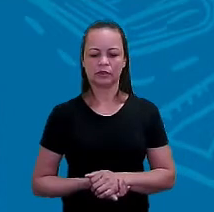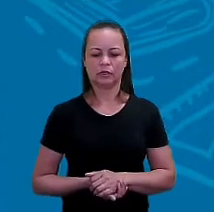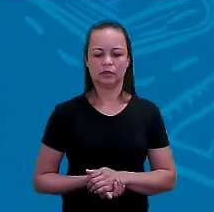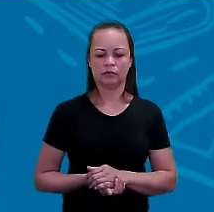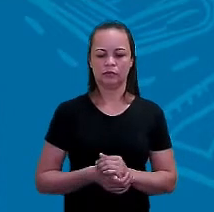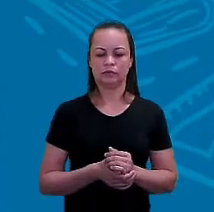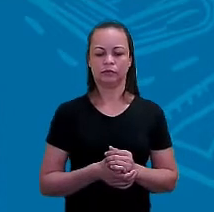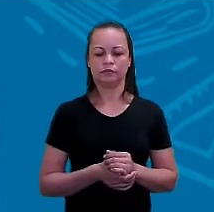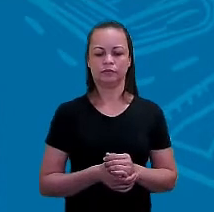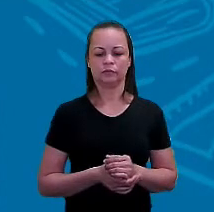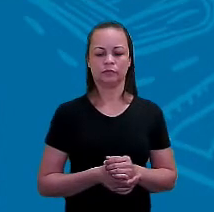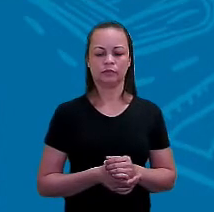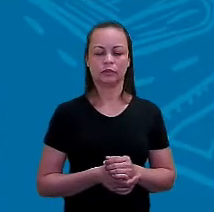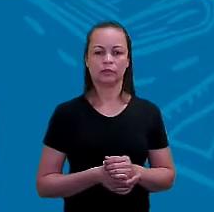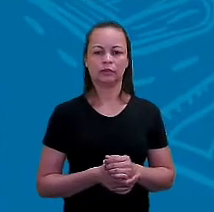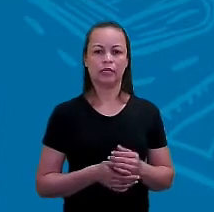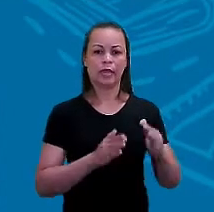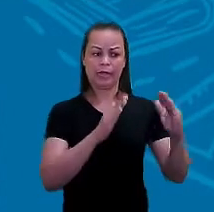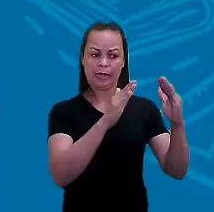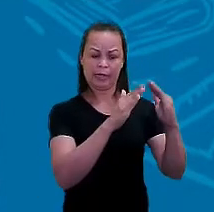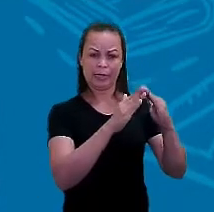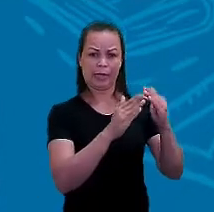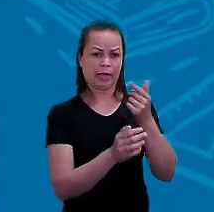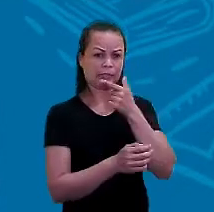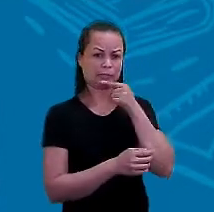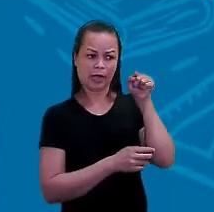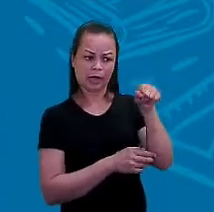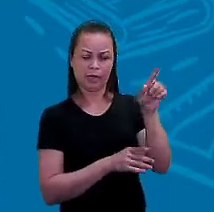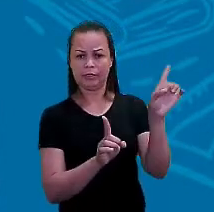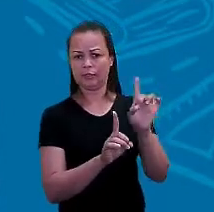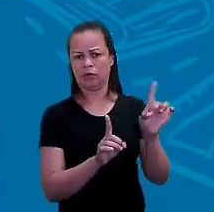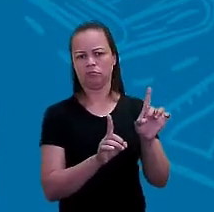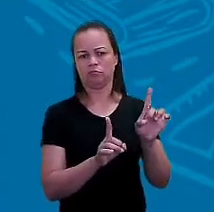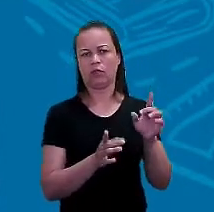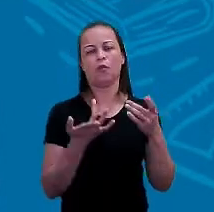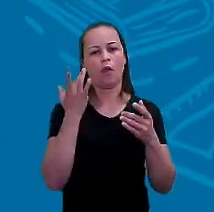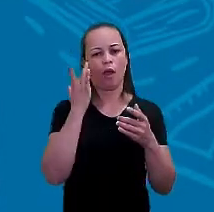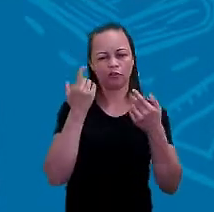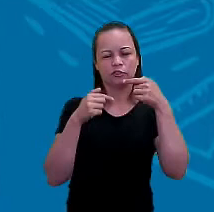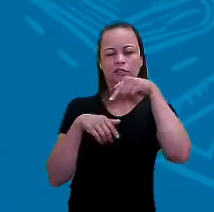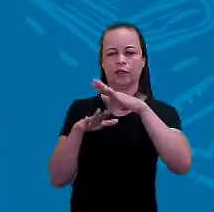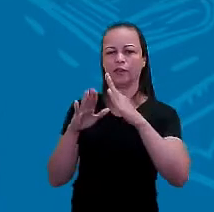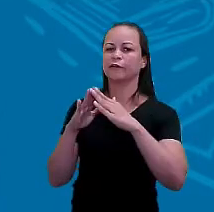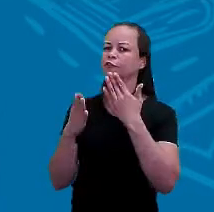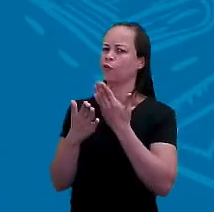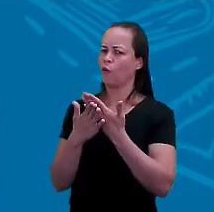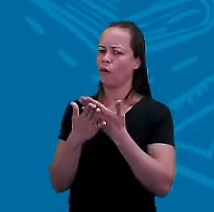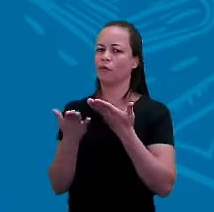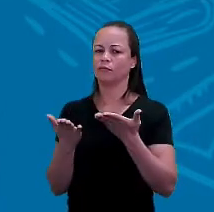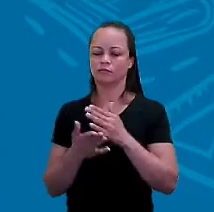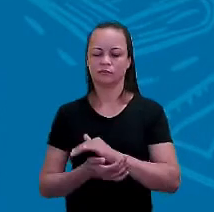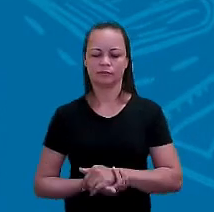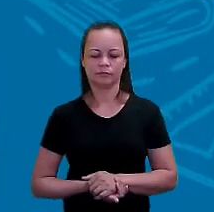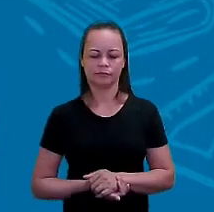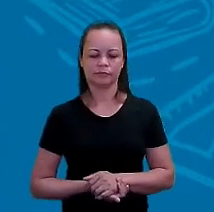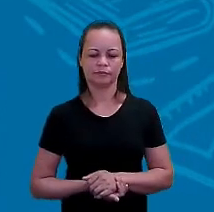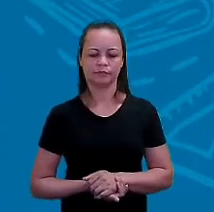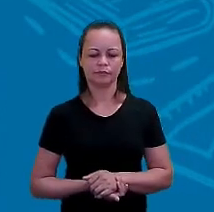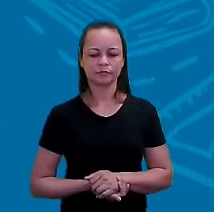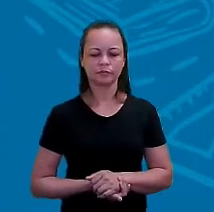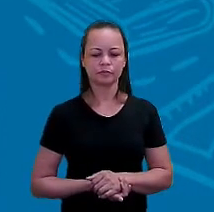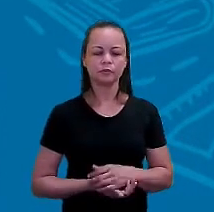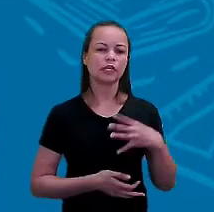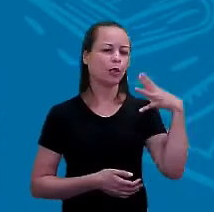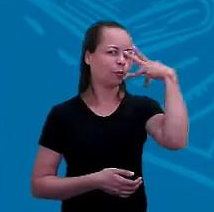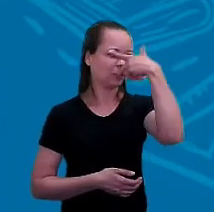He isn't at home. Ele não está em casa. Of course. Ele está na escola. I think so. Eu acho que sim. It's beautiful.